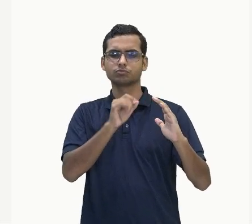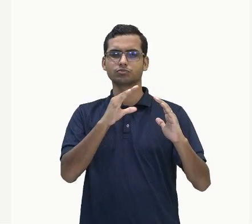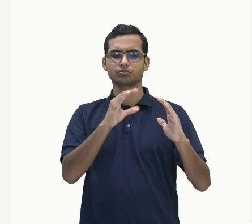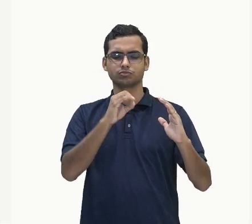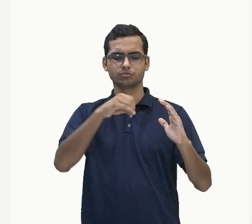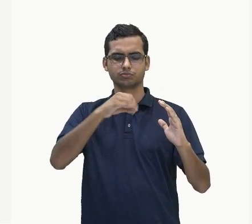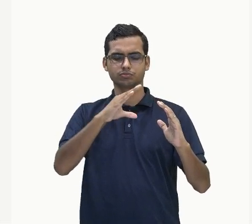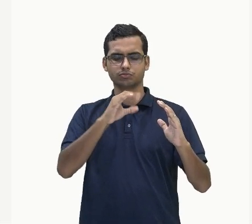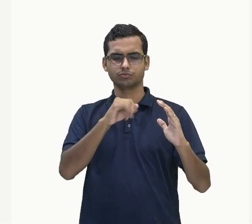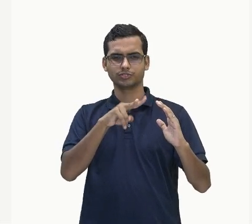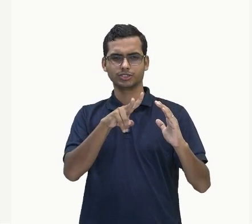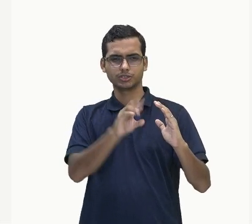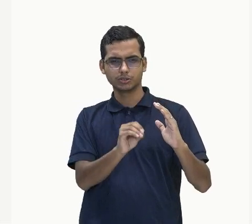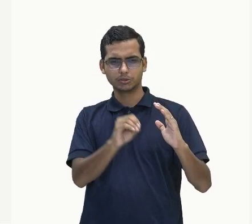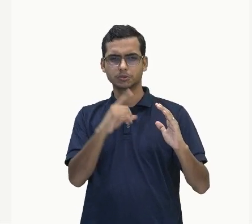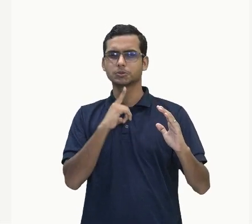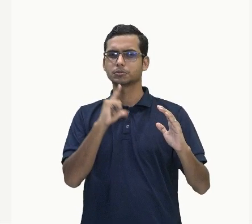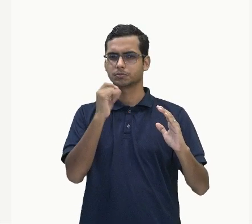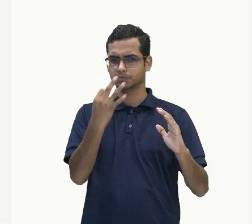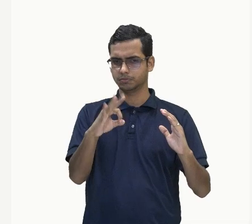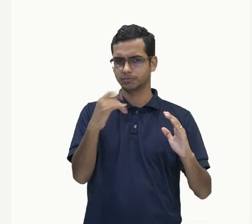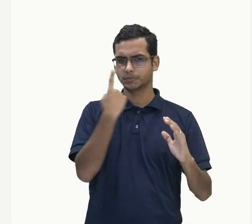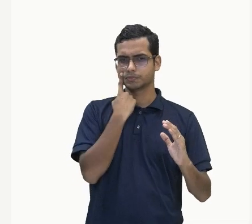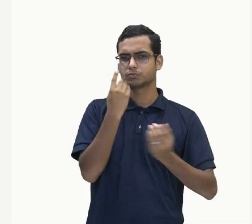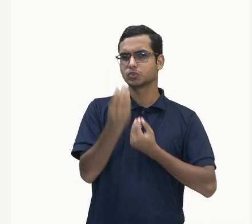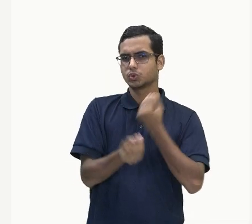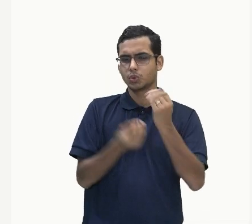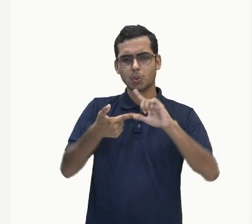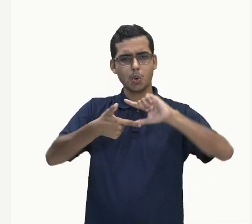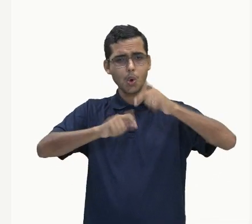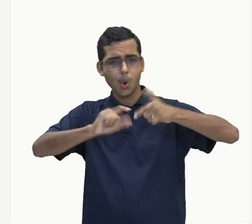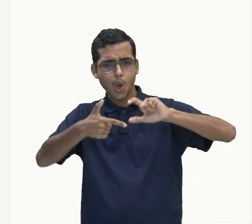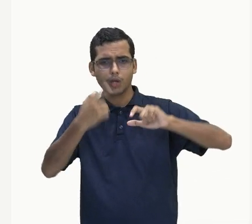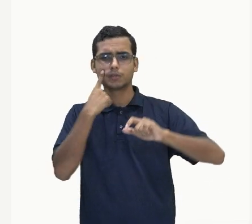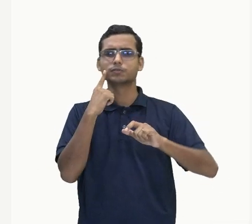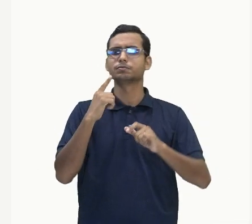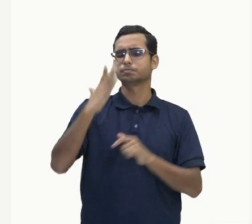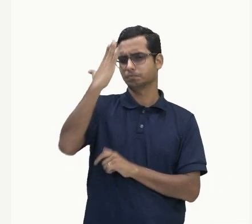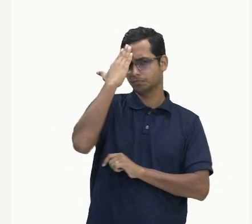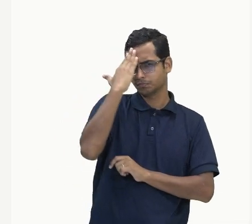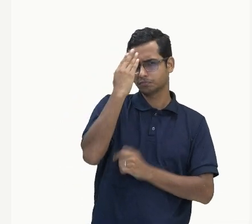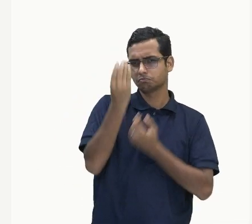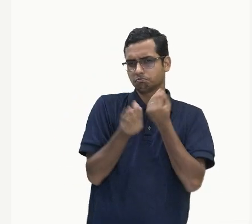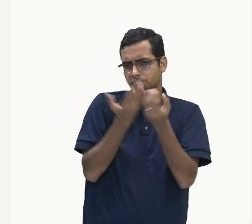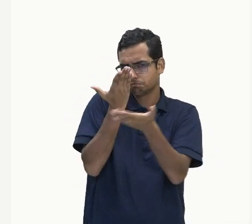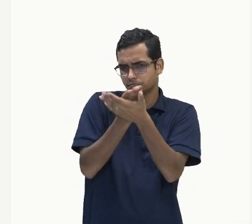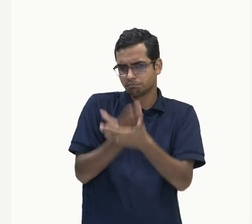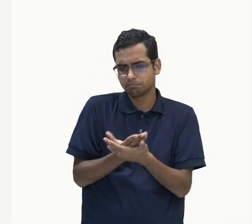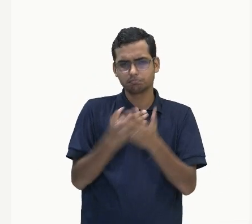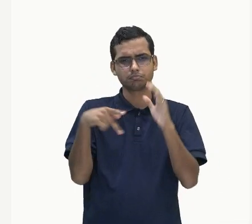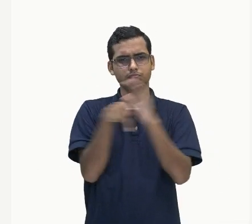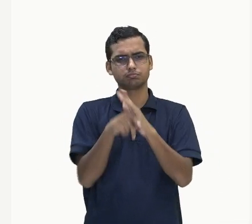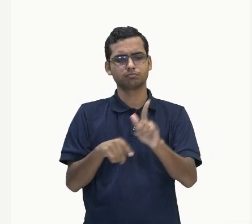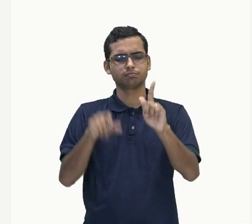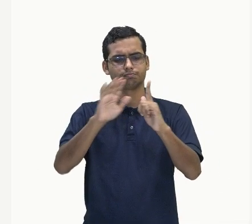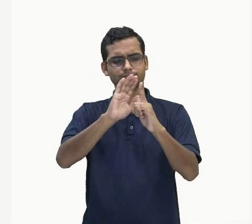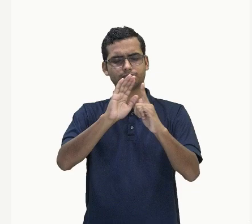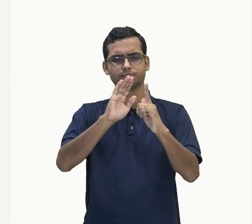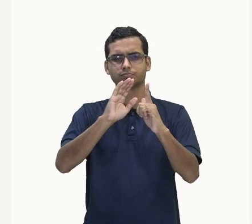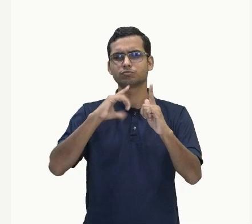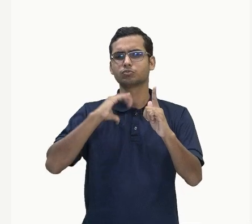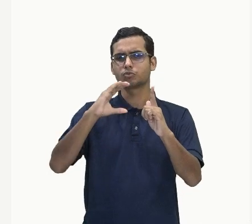Aspectos geométricos dos espelhos esféricos, né? Considerando a geometria desses espelhos. Para o estudo dos